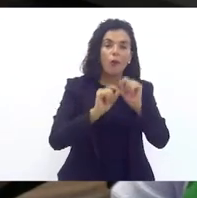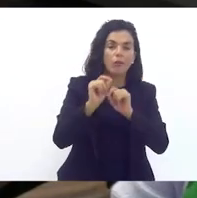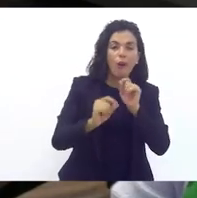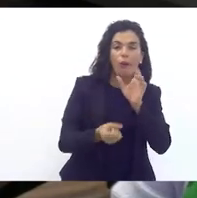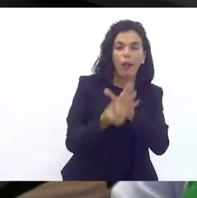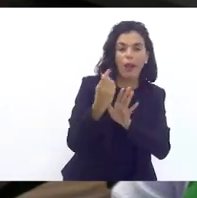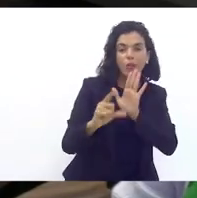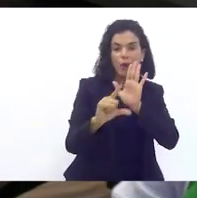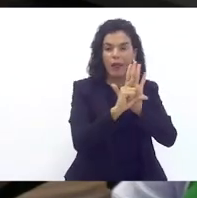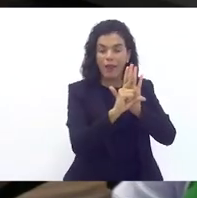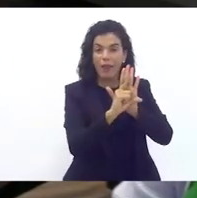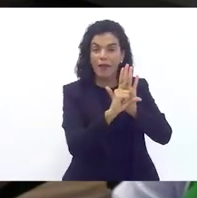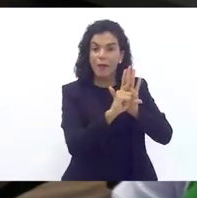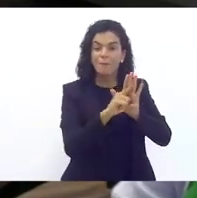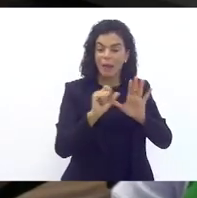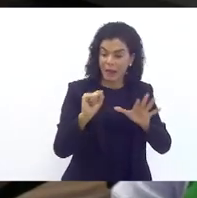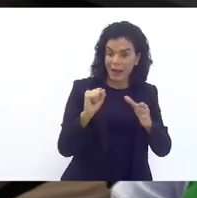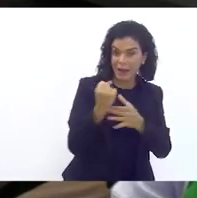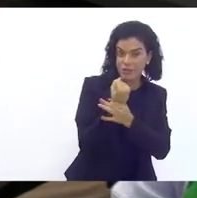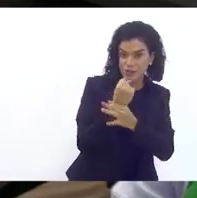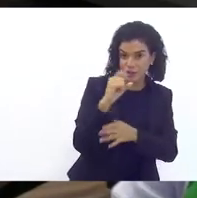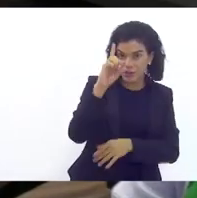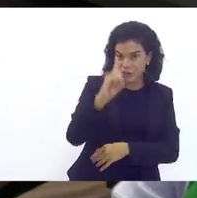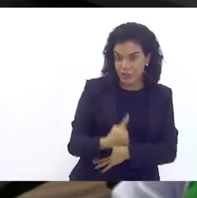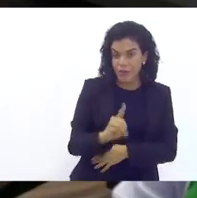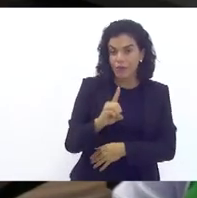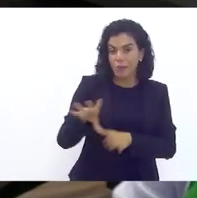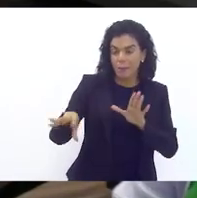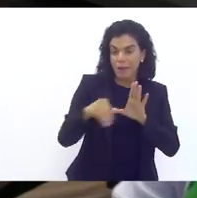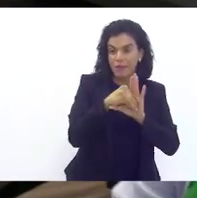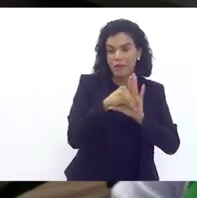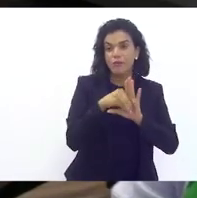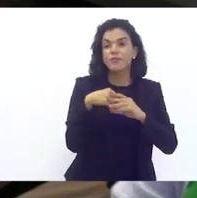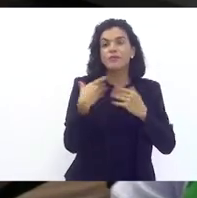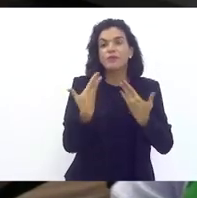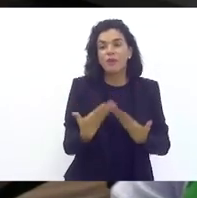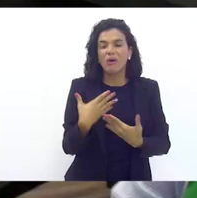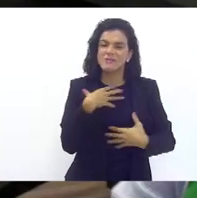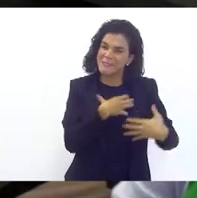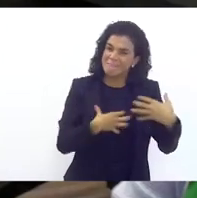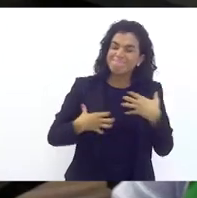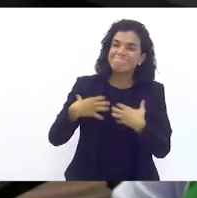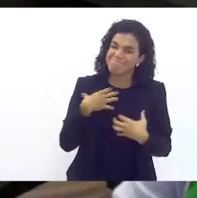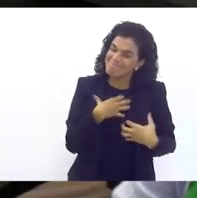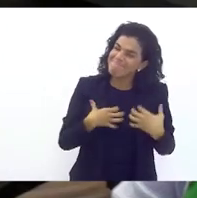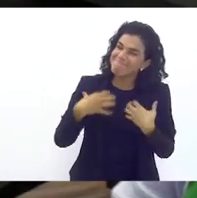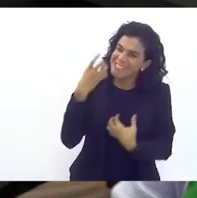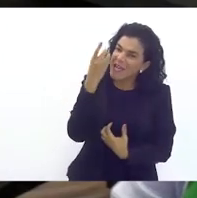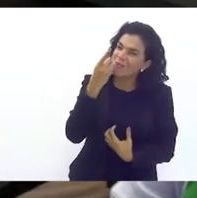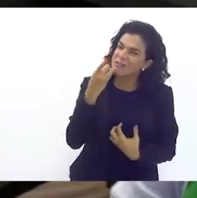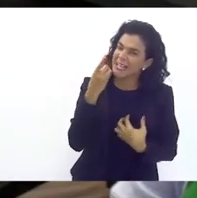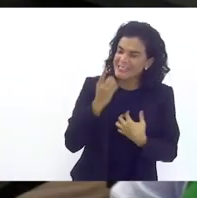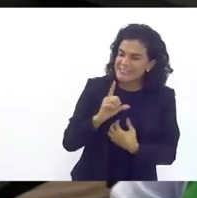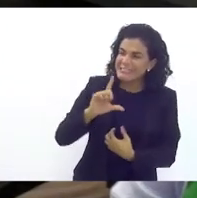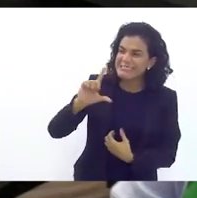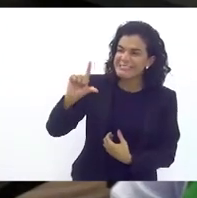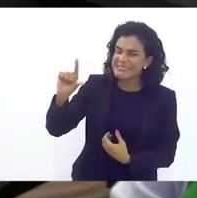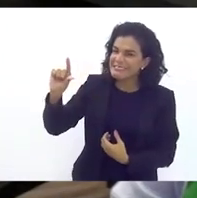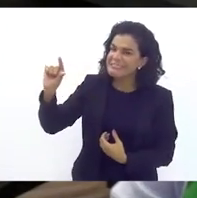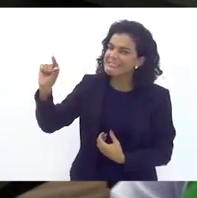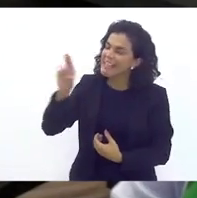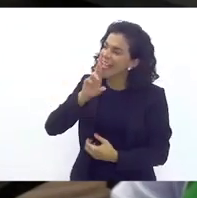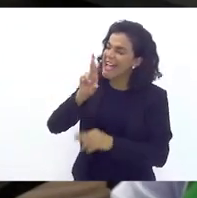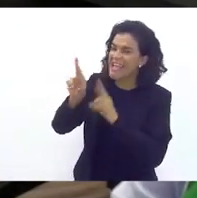legislando, para garantir que esses direitos sejam realmente implantados. Então, a gente fica com essa angústia aqui, deputado, de sair daqui e levar algum tipo